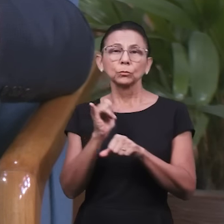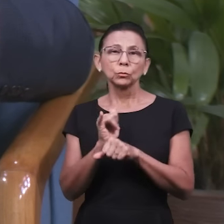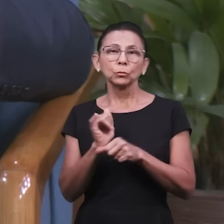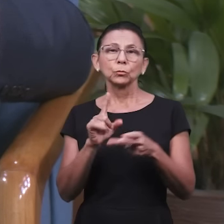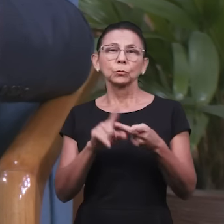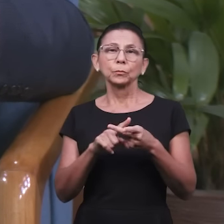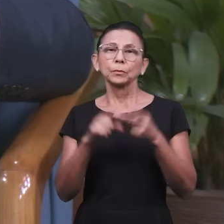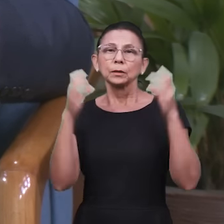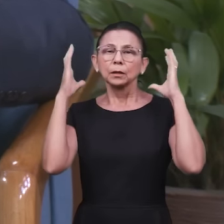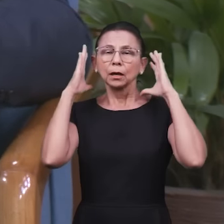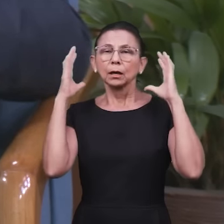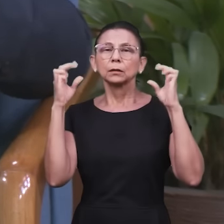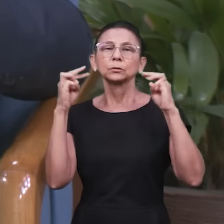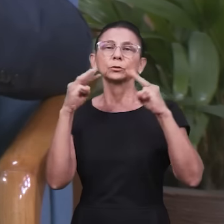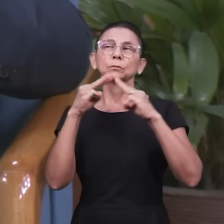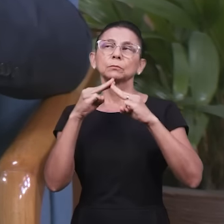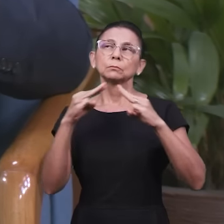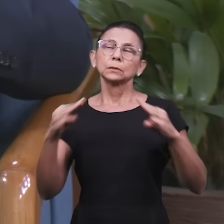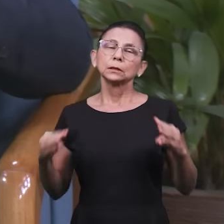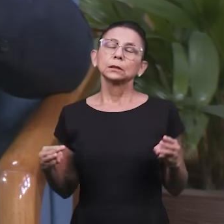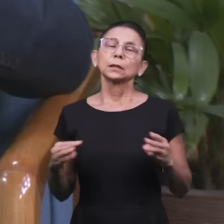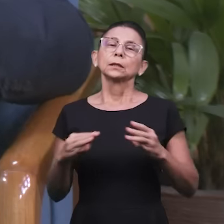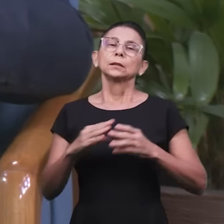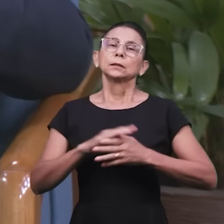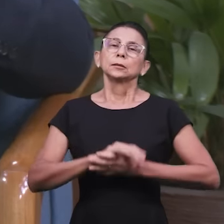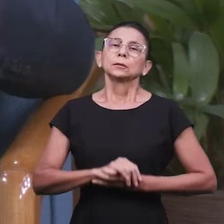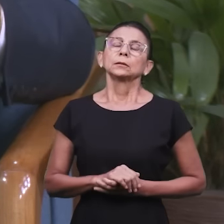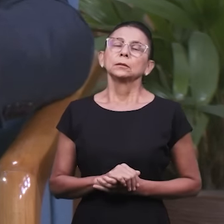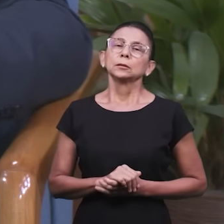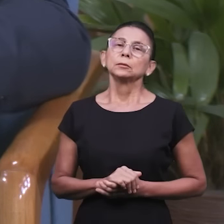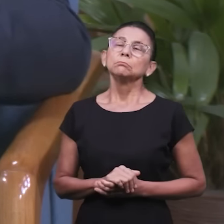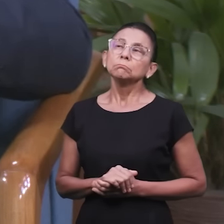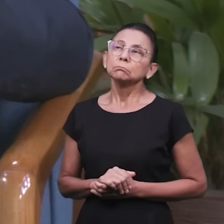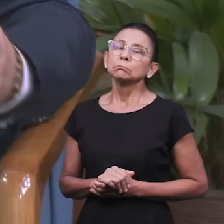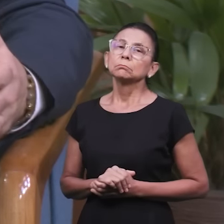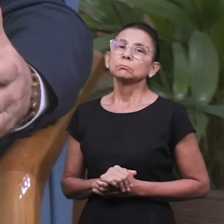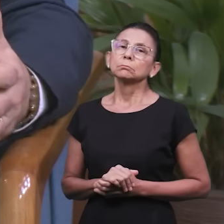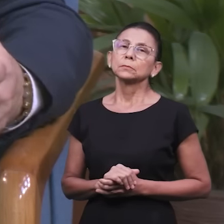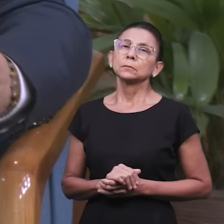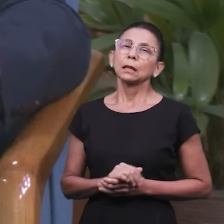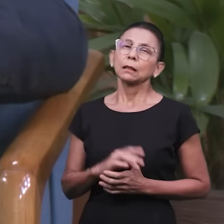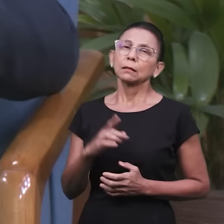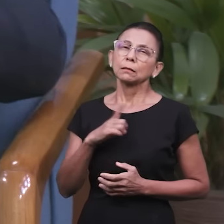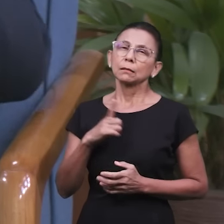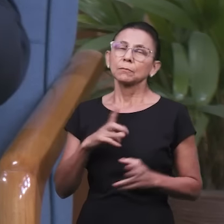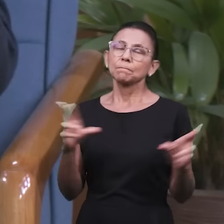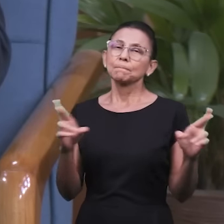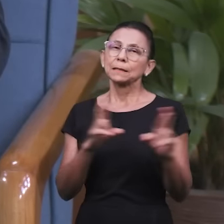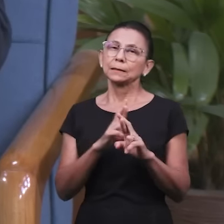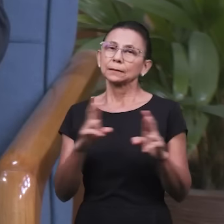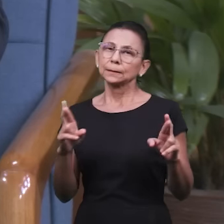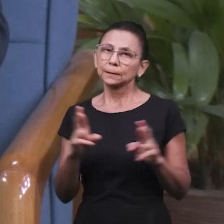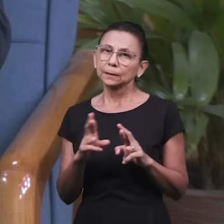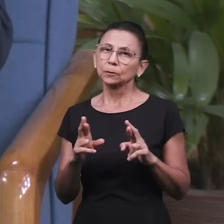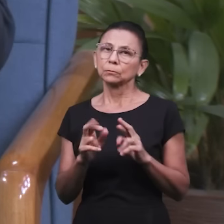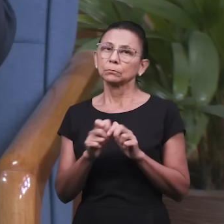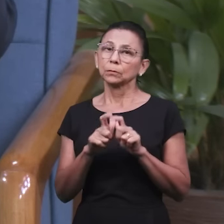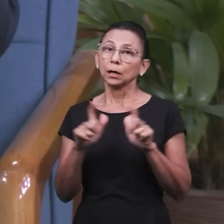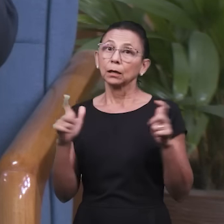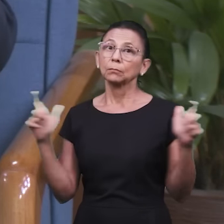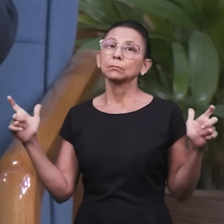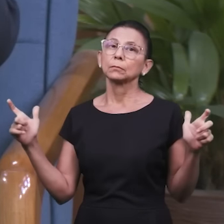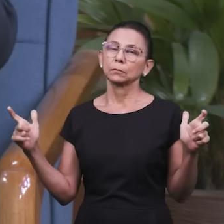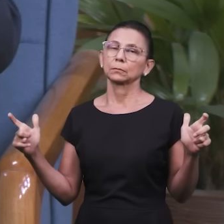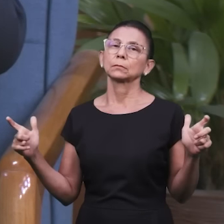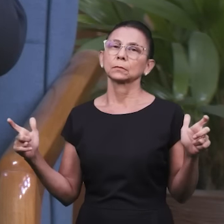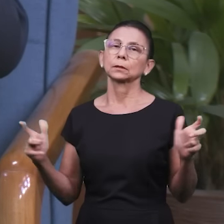crianças intermediárias e adolescentes, enfim, nós sempre trabalhamos de maneira muito ampla e o programa Anunciando o Evangelho